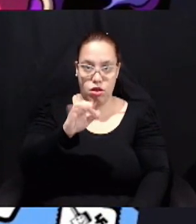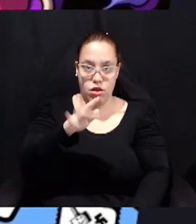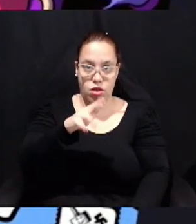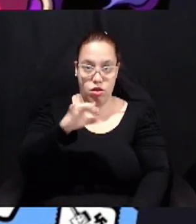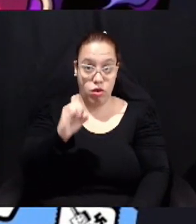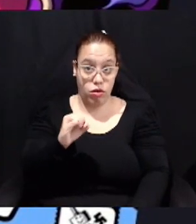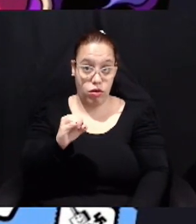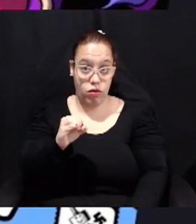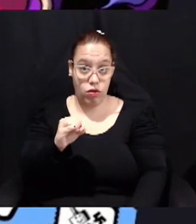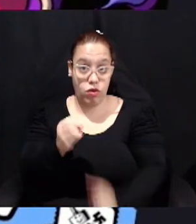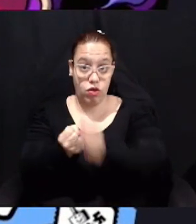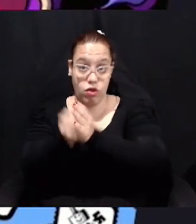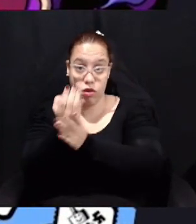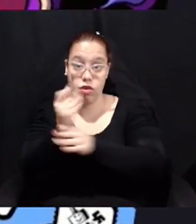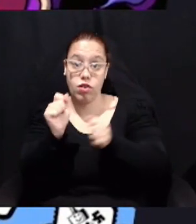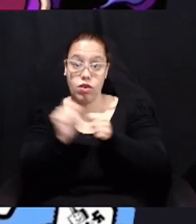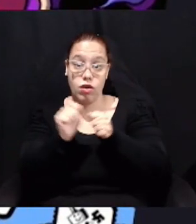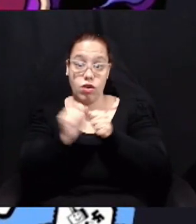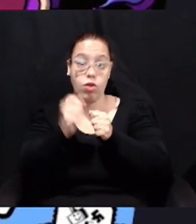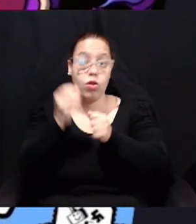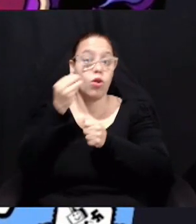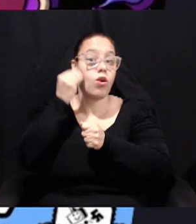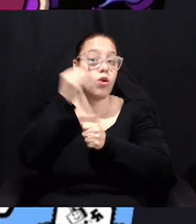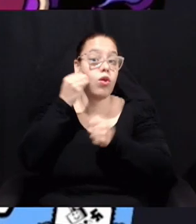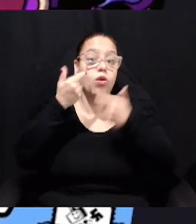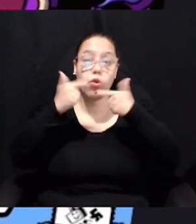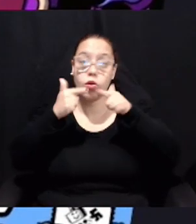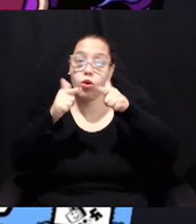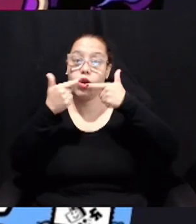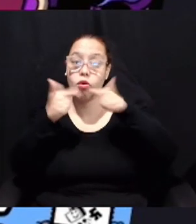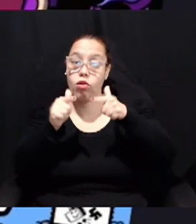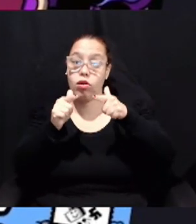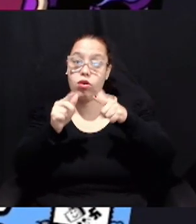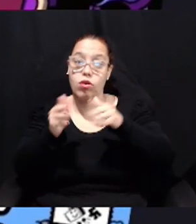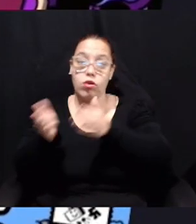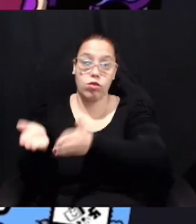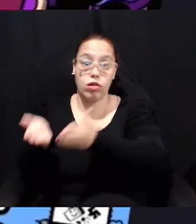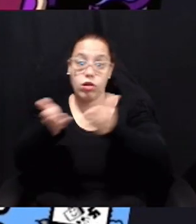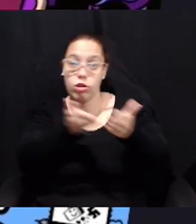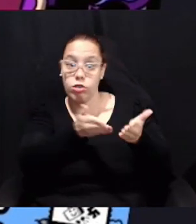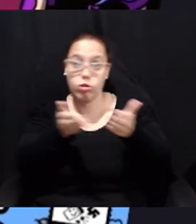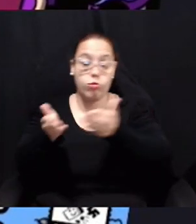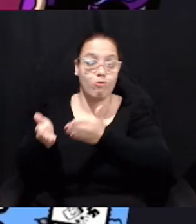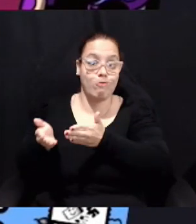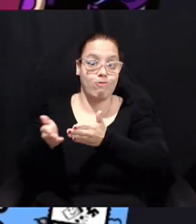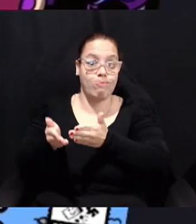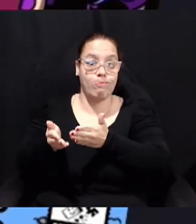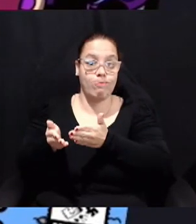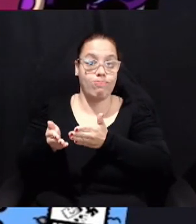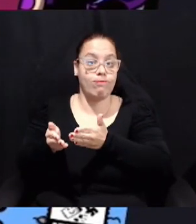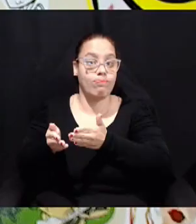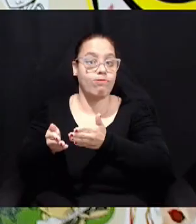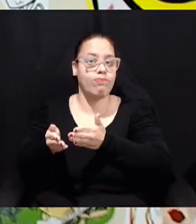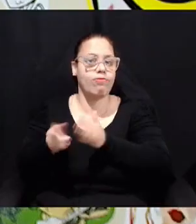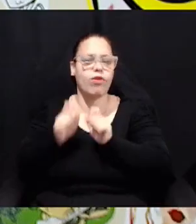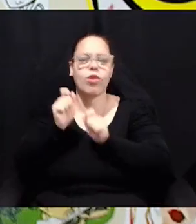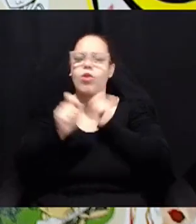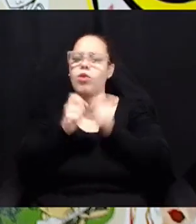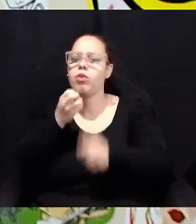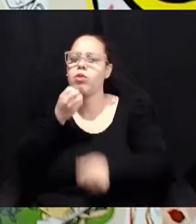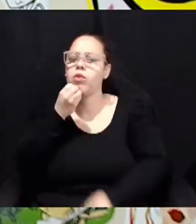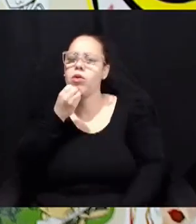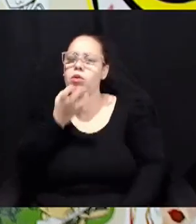para fazer experimentos com a linguagem, mas também sempre trazer um núcleo com alguma personalidade que